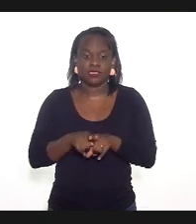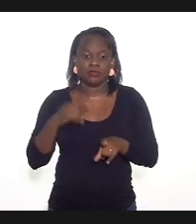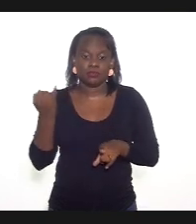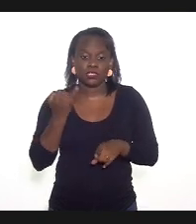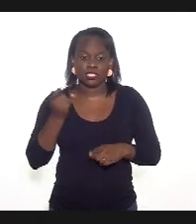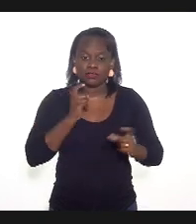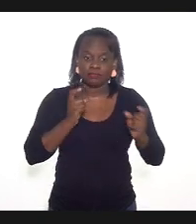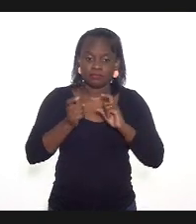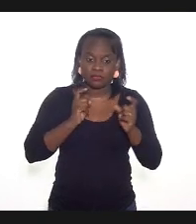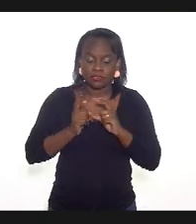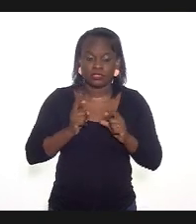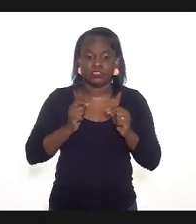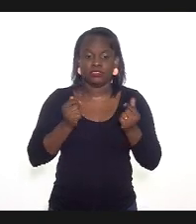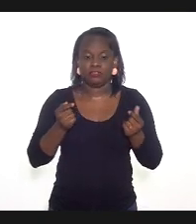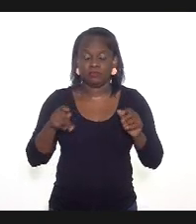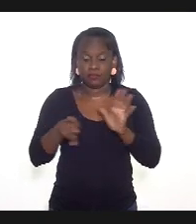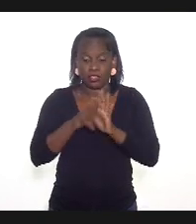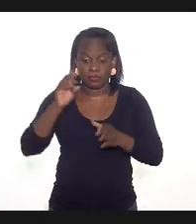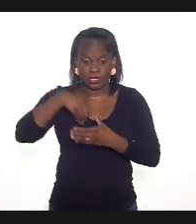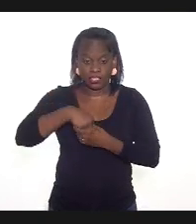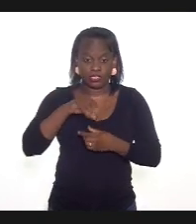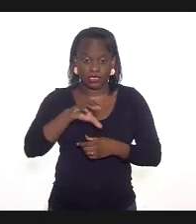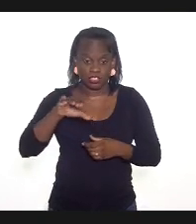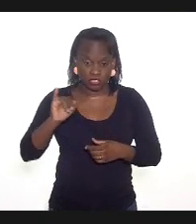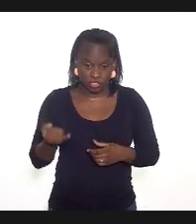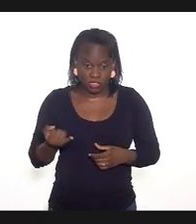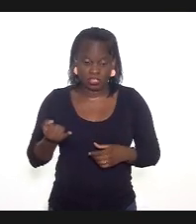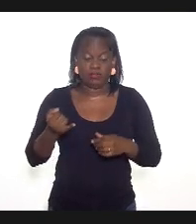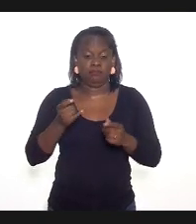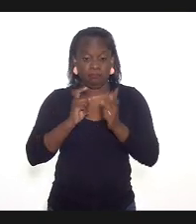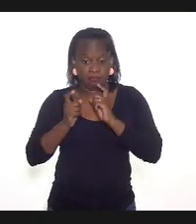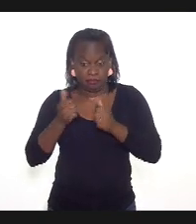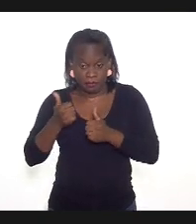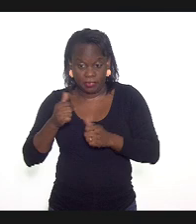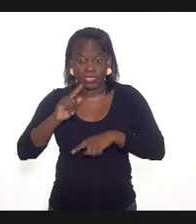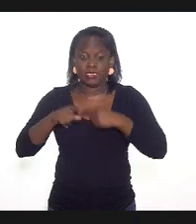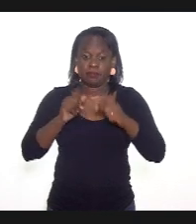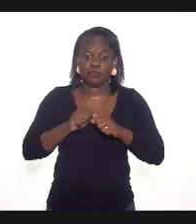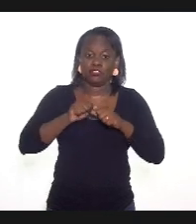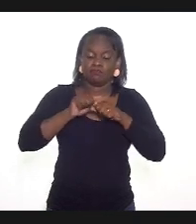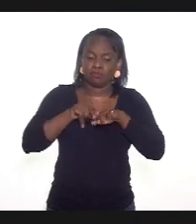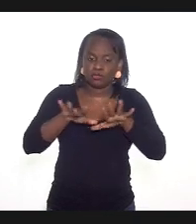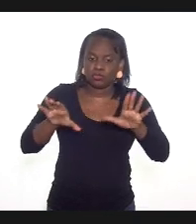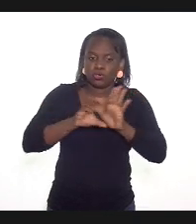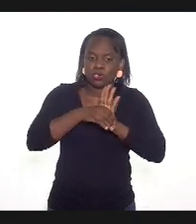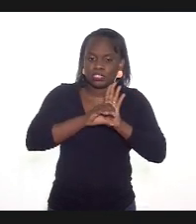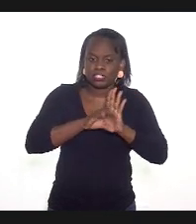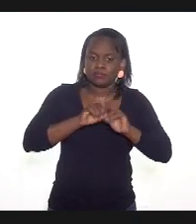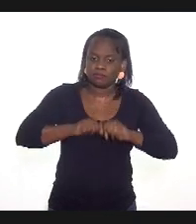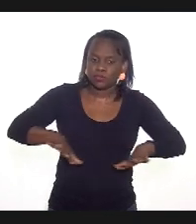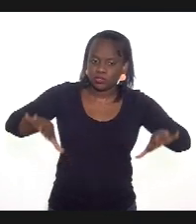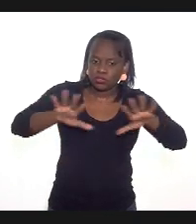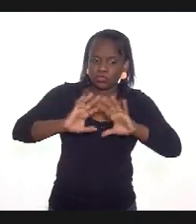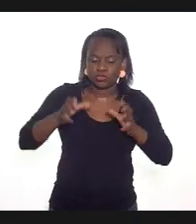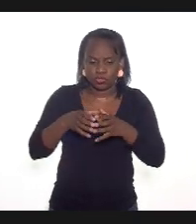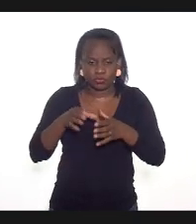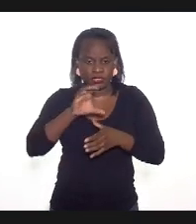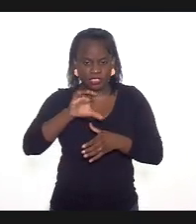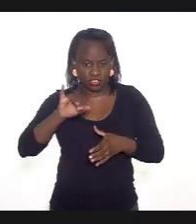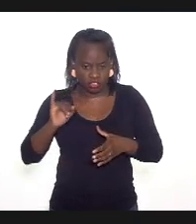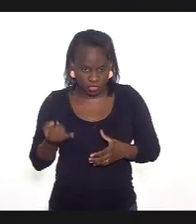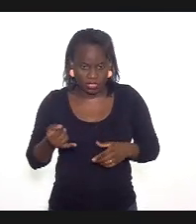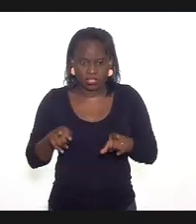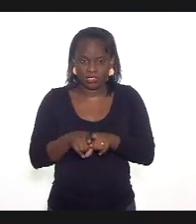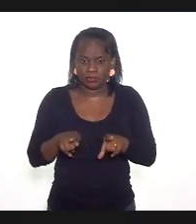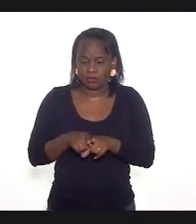gente discuta aqui no âmbito da CCJ primeiro, para que a gente possa enraizar esses conceitos entre nós, membros da CCJ,